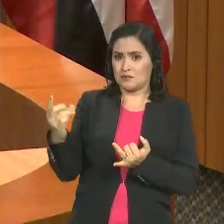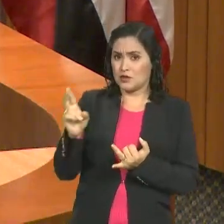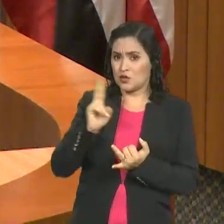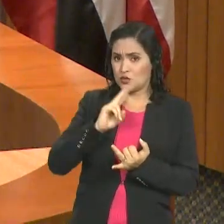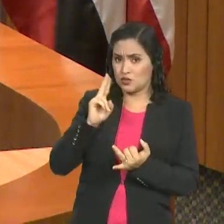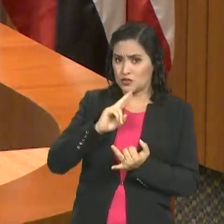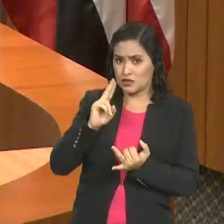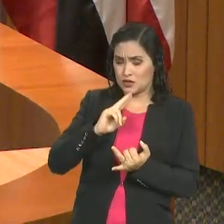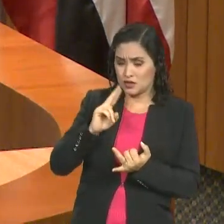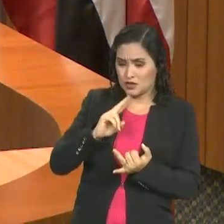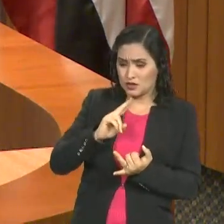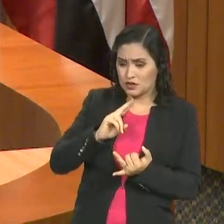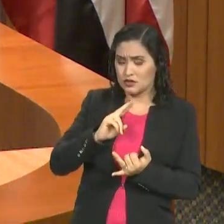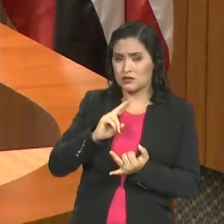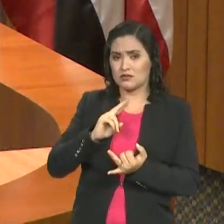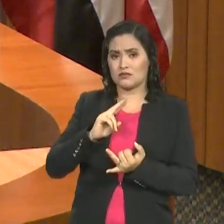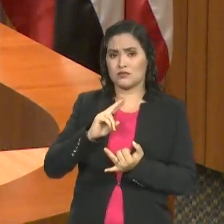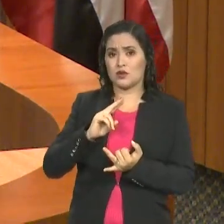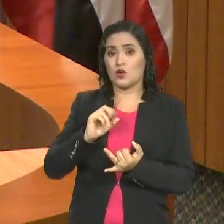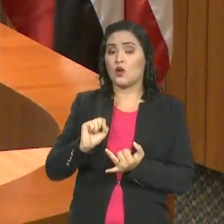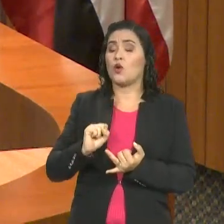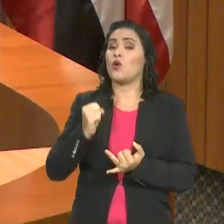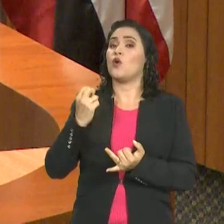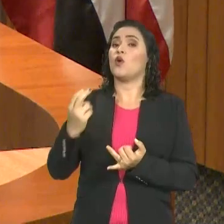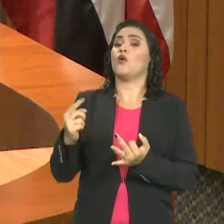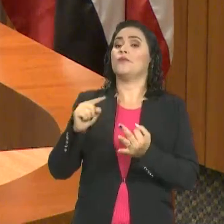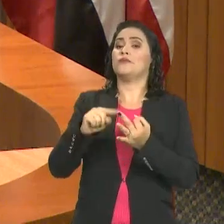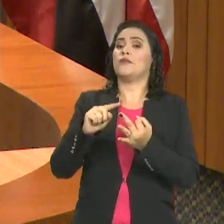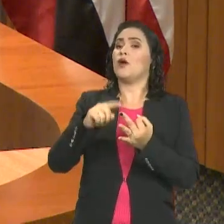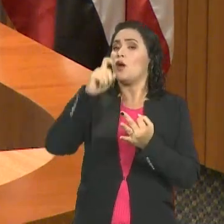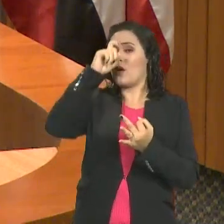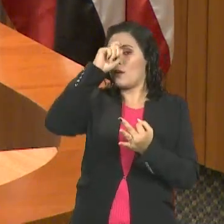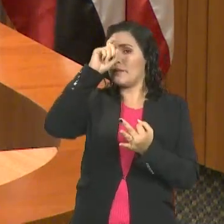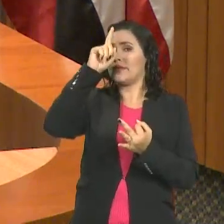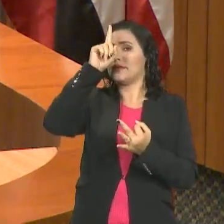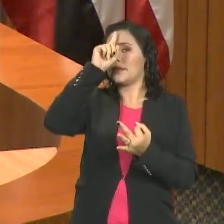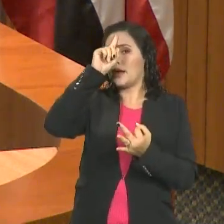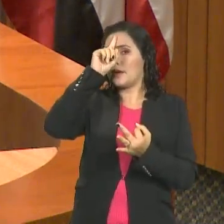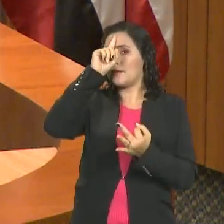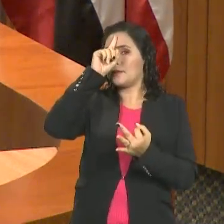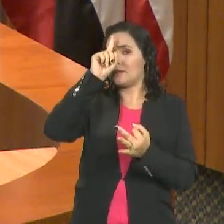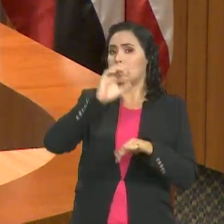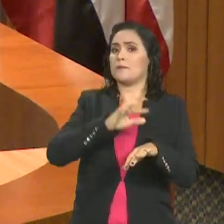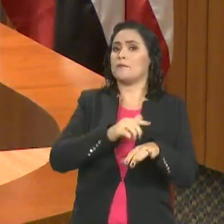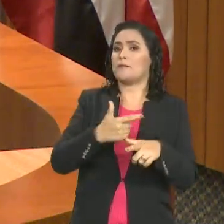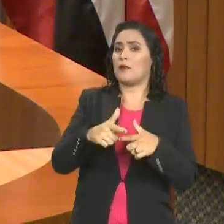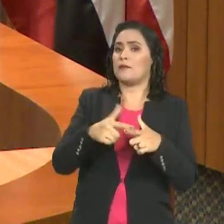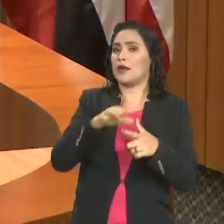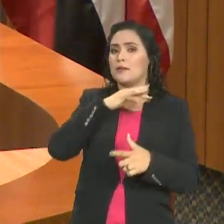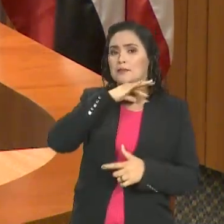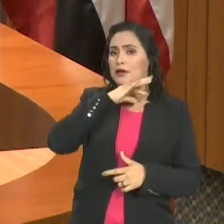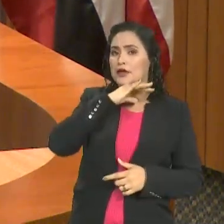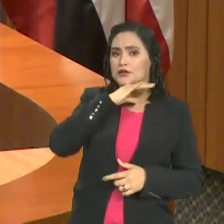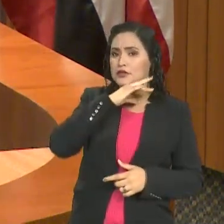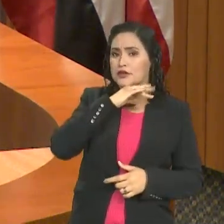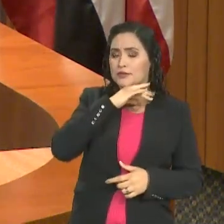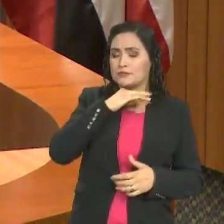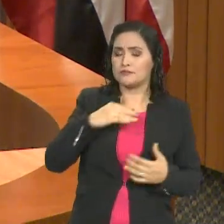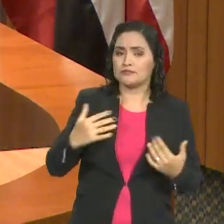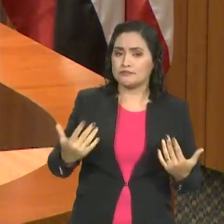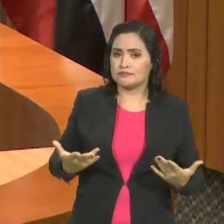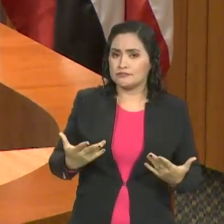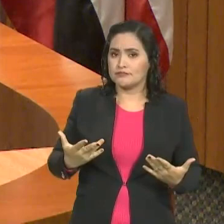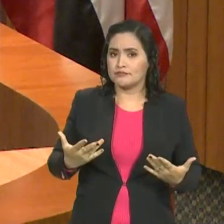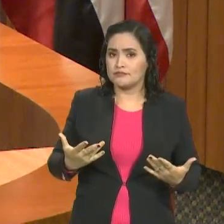resolver a situação dos hospitais dos prontos-socorros de São Luís. que o atendimento está péssimo, os medicamentos